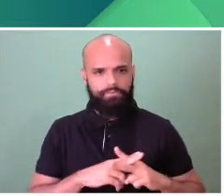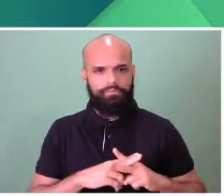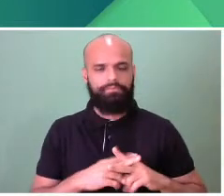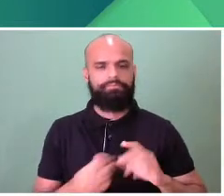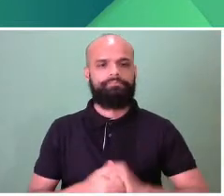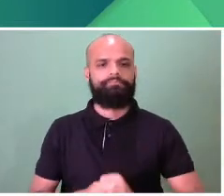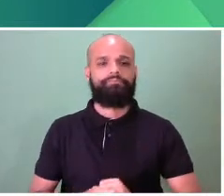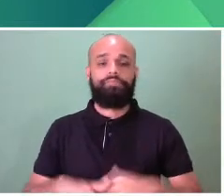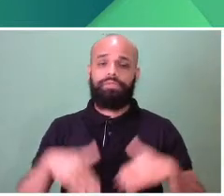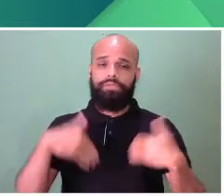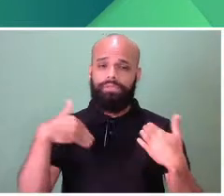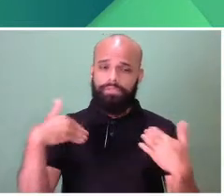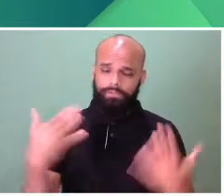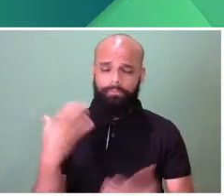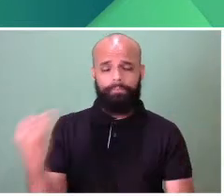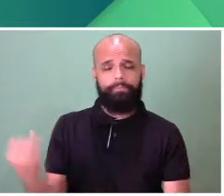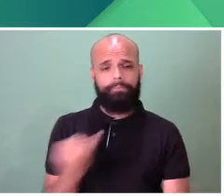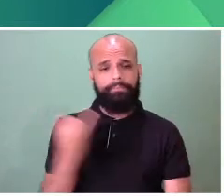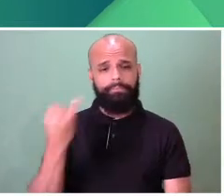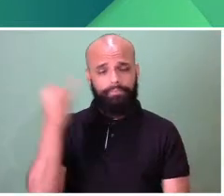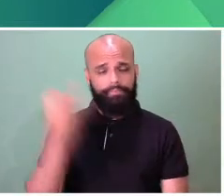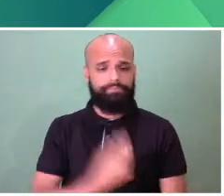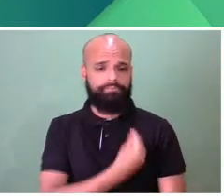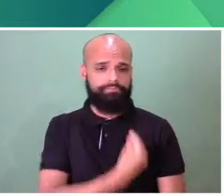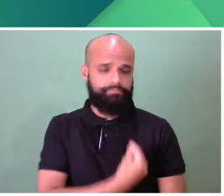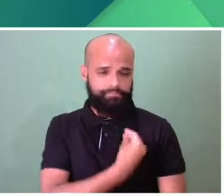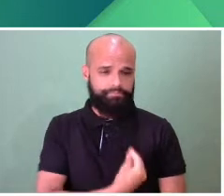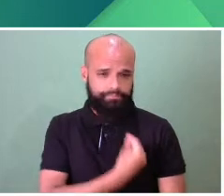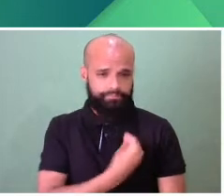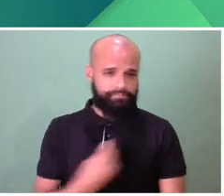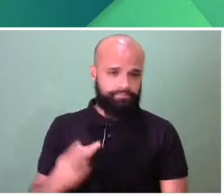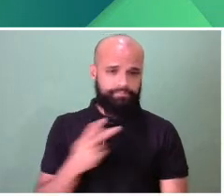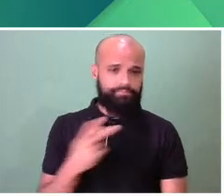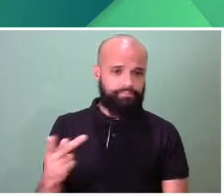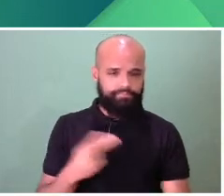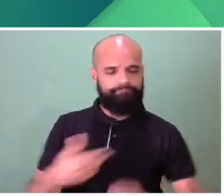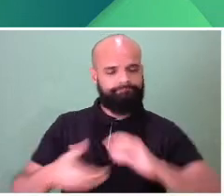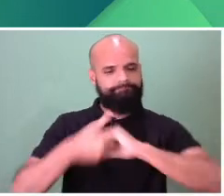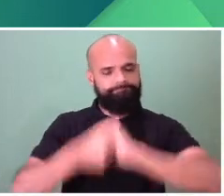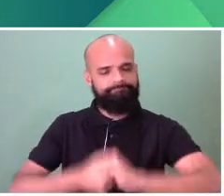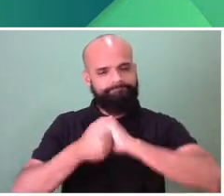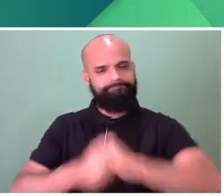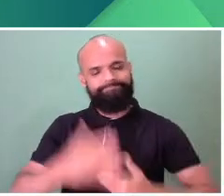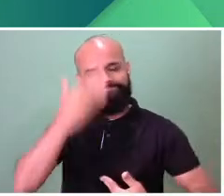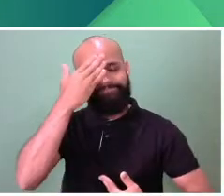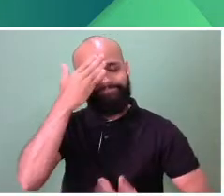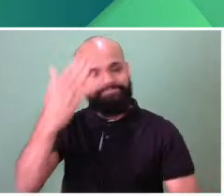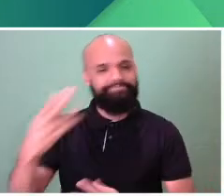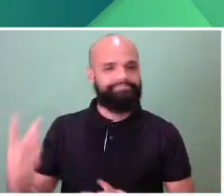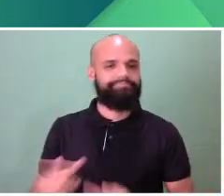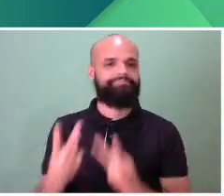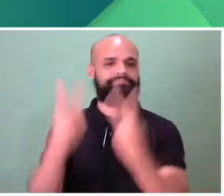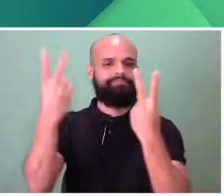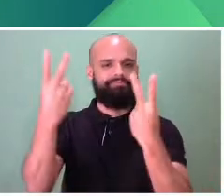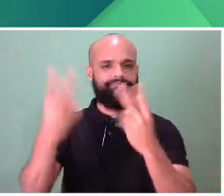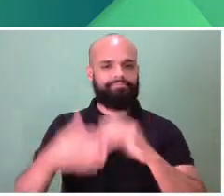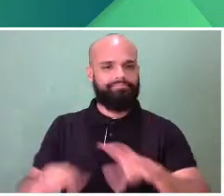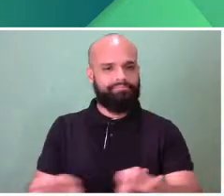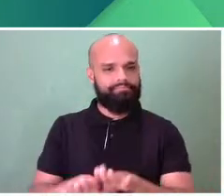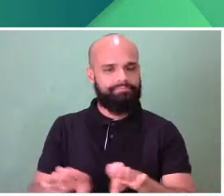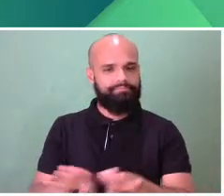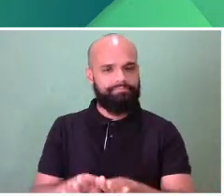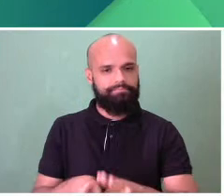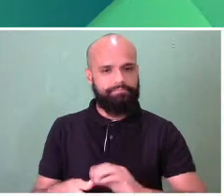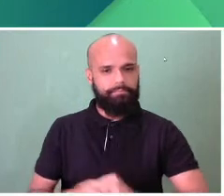Muzi. Então, é muitíssimo importante a sua presença aqui, saudamos, agradecemos e valorizamos a sua presença